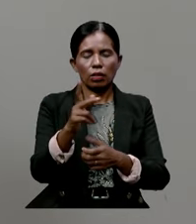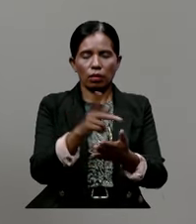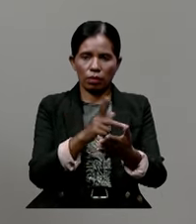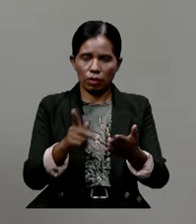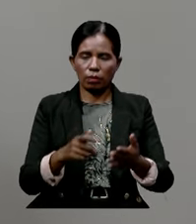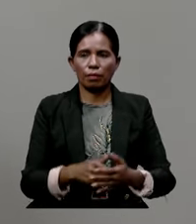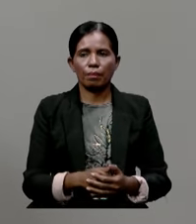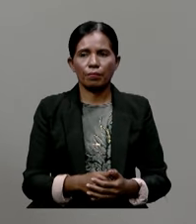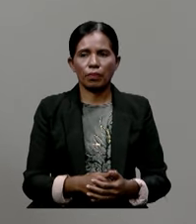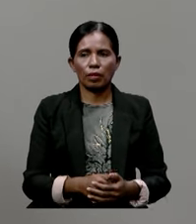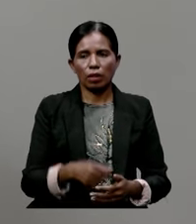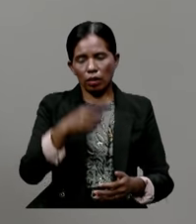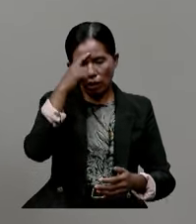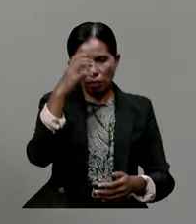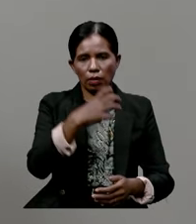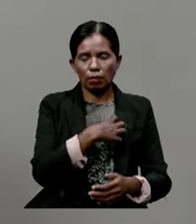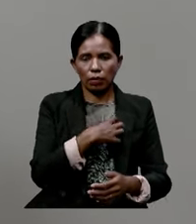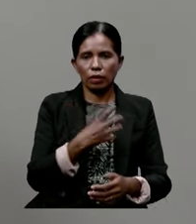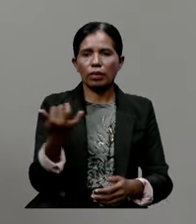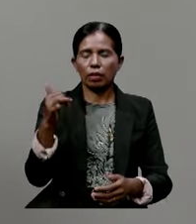tamba polícia nesan